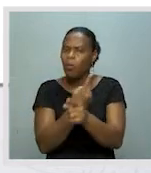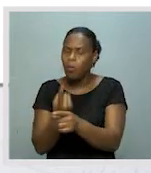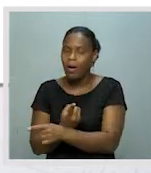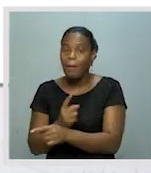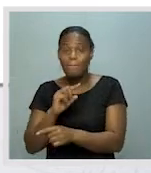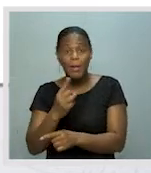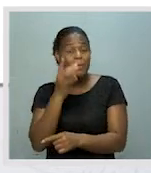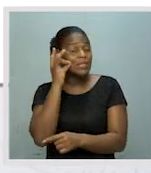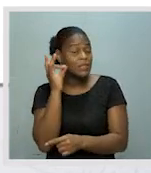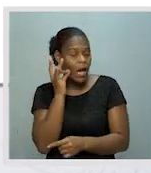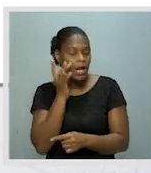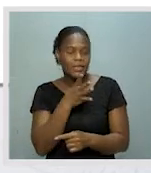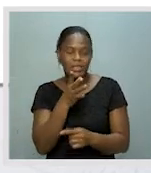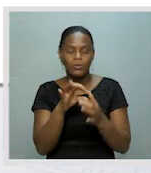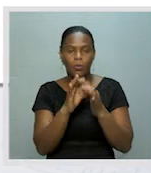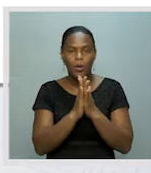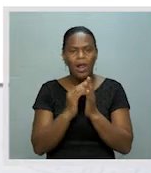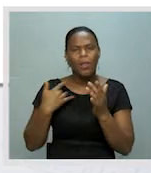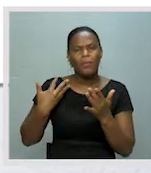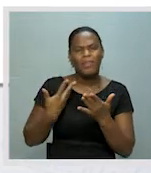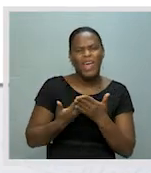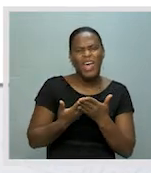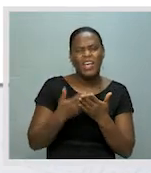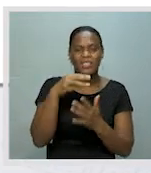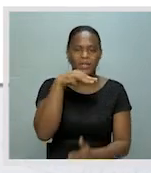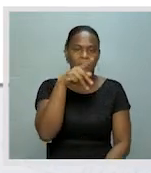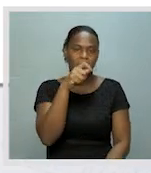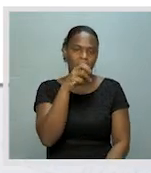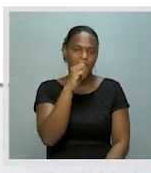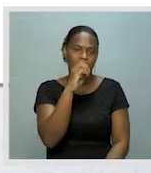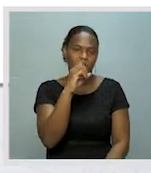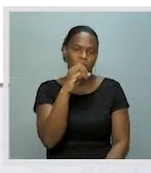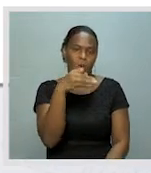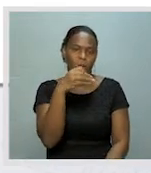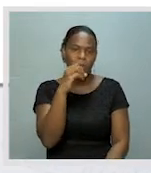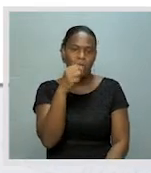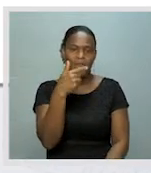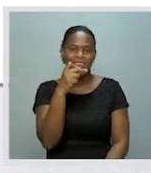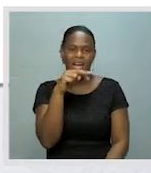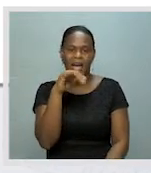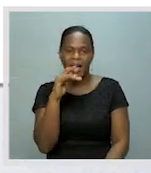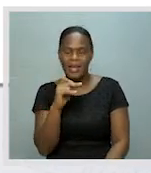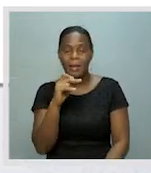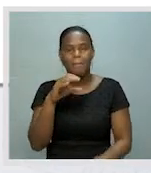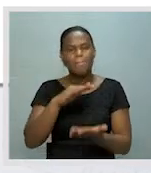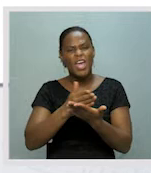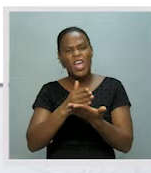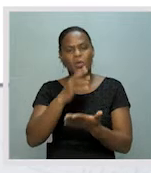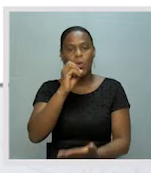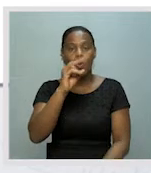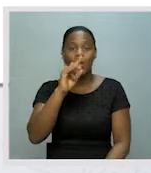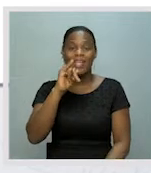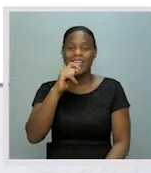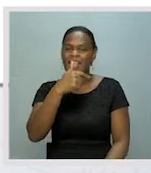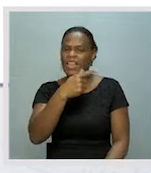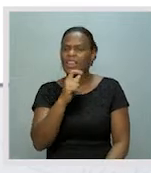manifestação religiosa politeísta que vem desde a Mesopotâmia, que é atual Médio Oriente, que é o atual Médio Oriente,